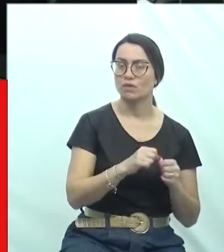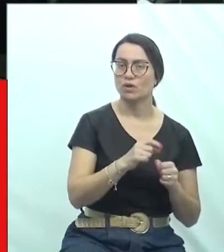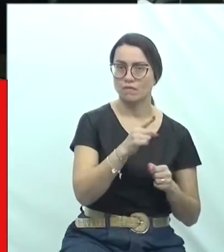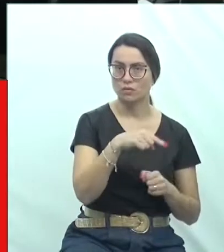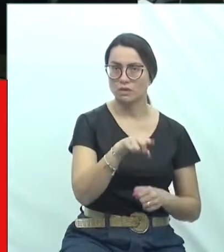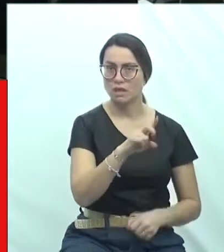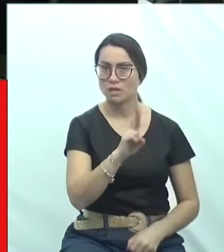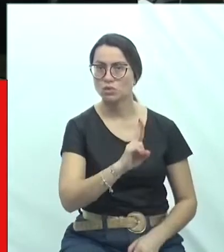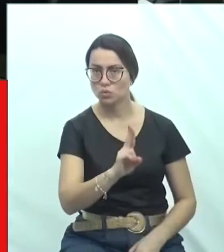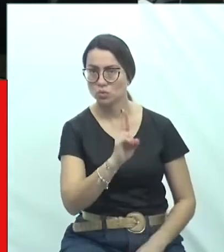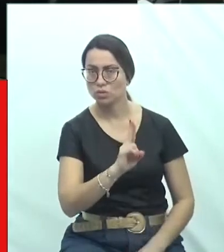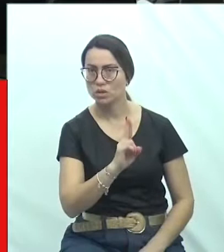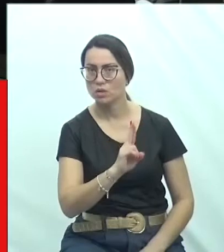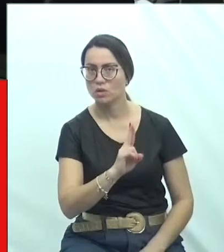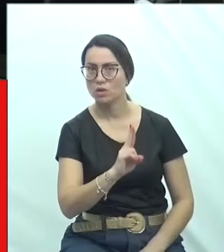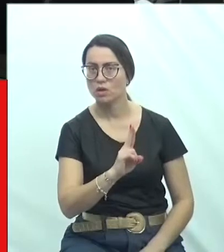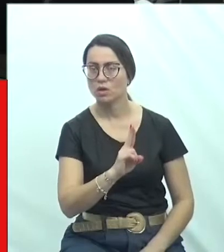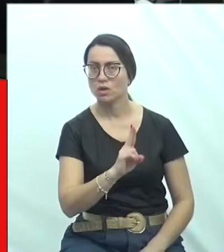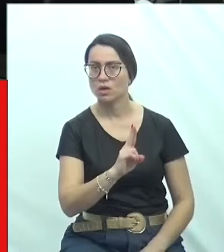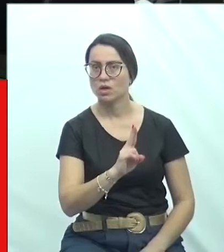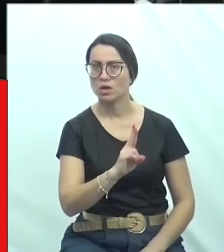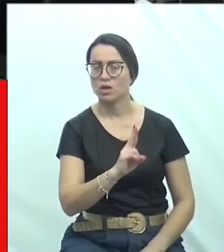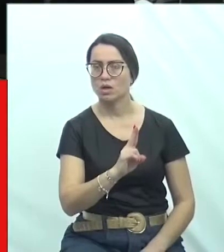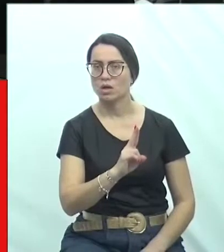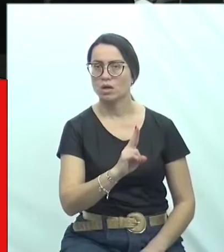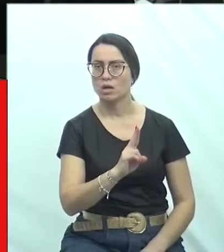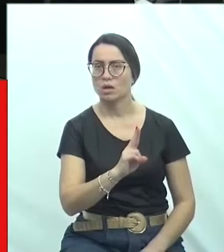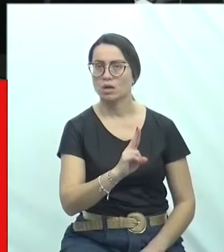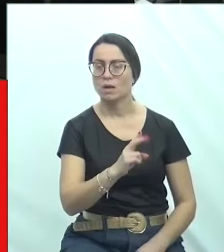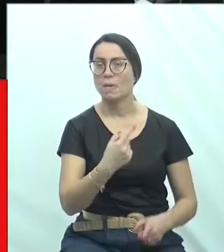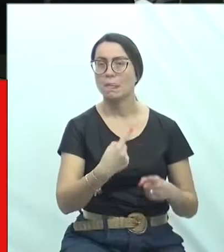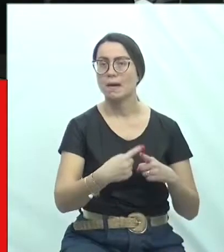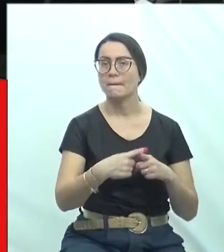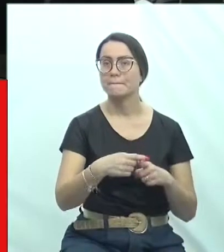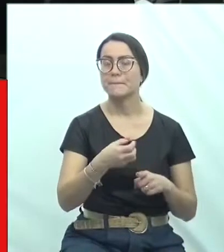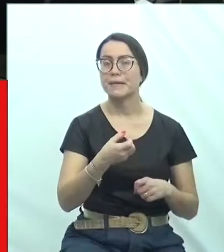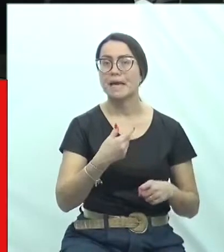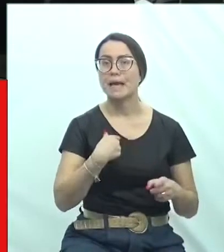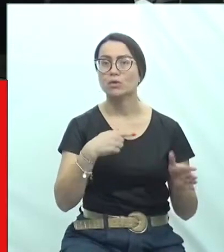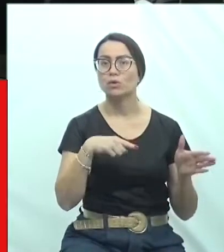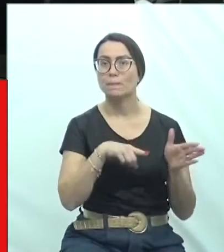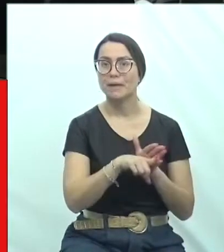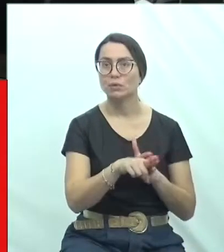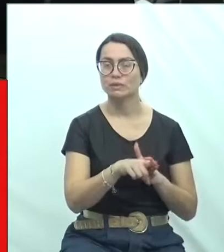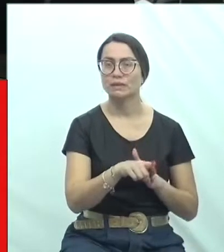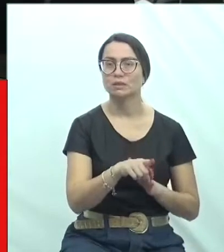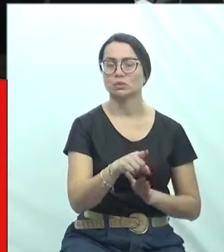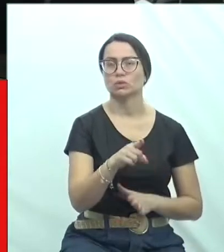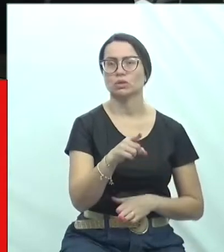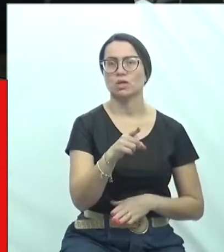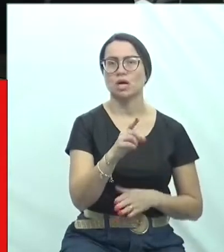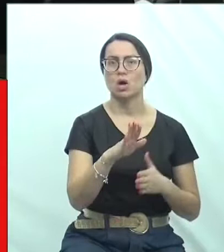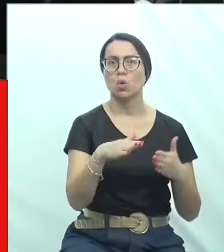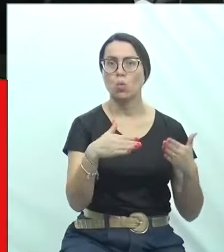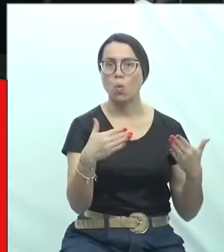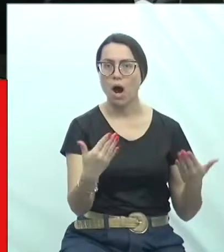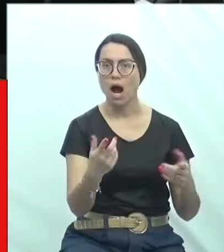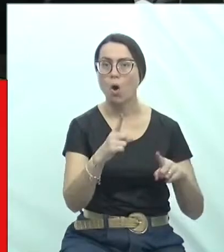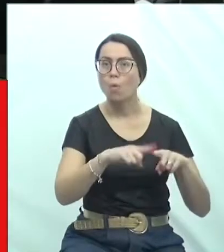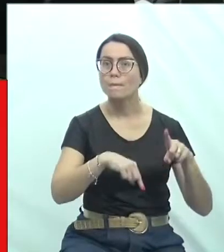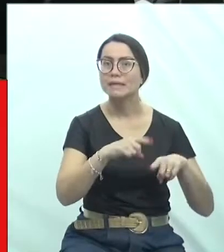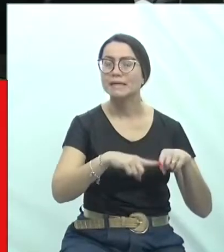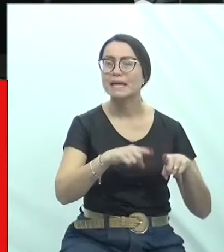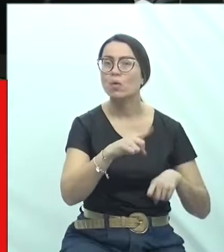equipamento é homologado. O que vocês usam nesses boosters são homologados? Qual é a peça? Vocês têm essa informação? Essa é a